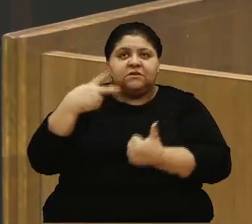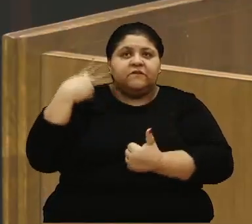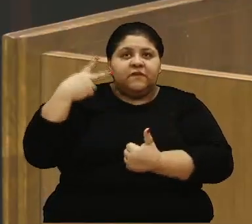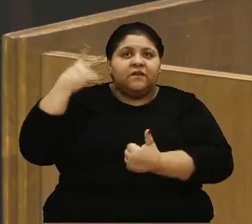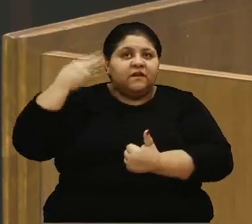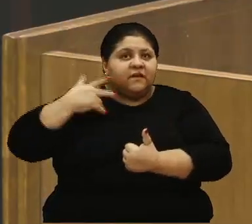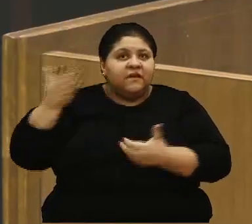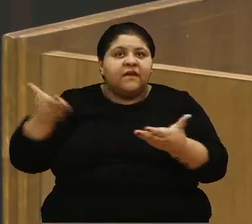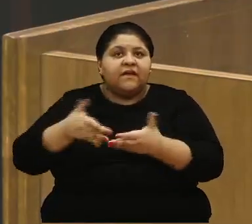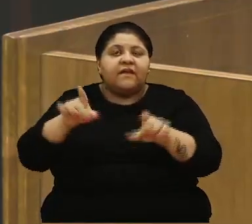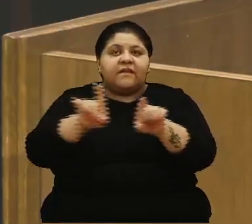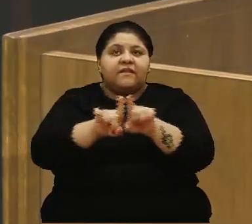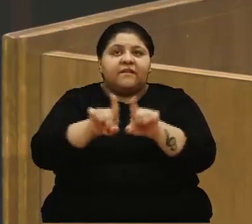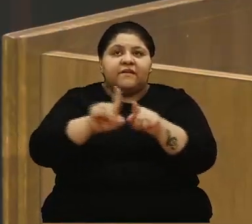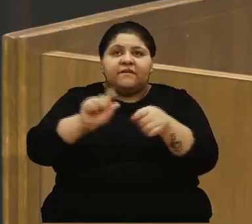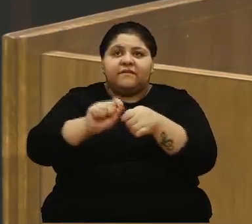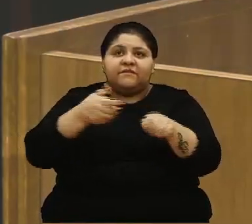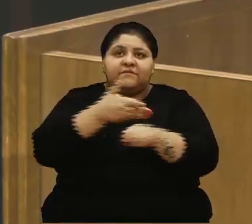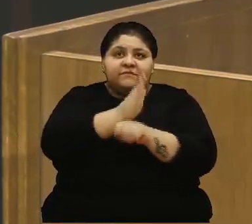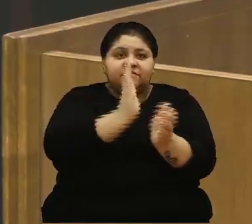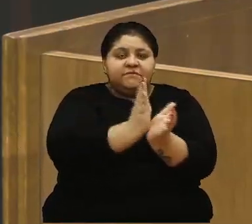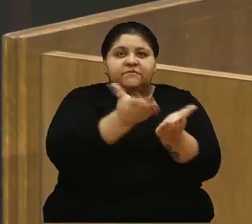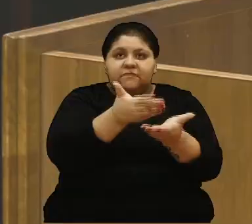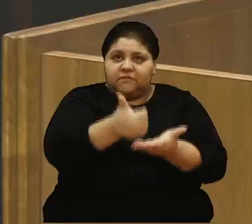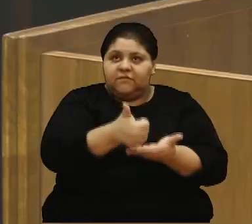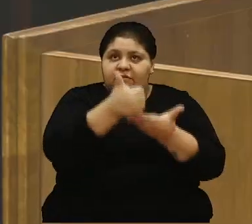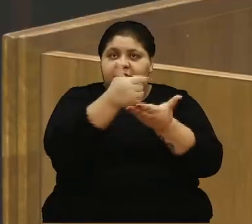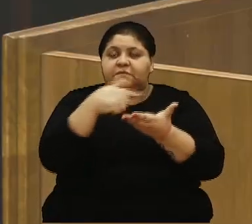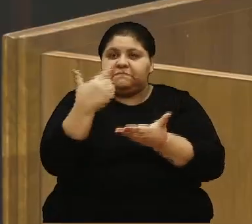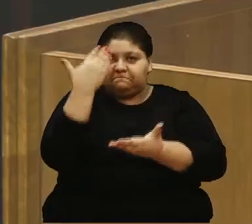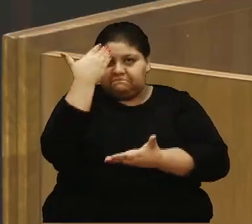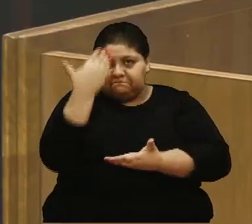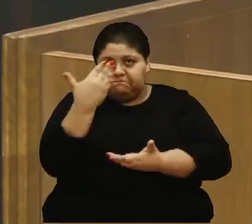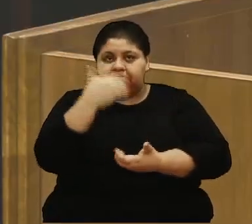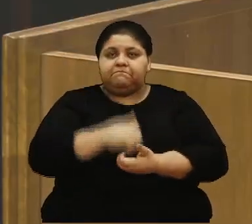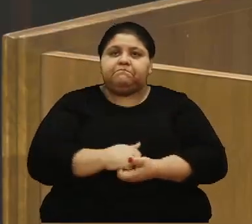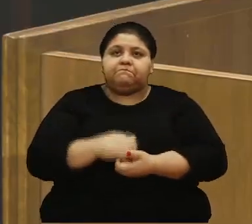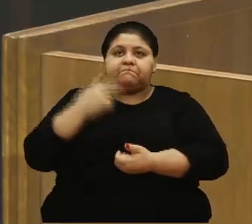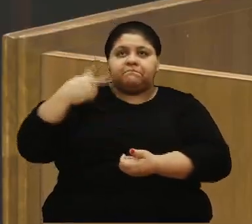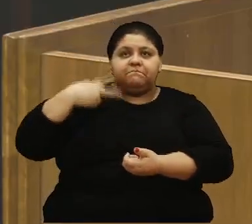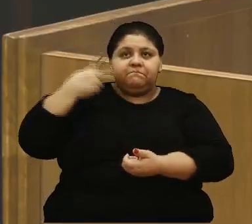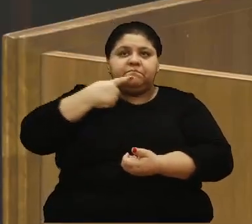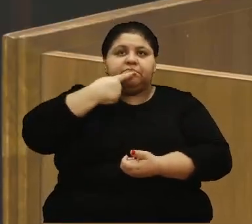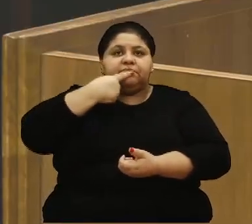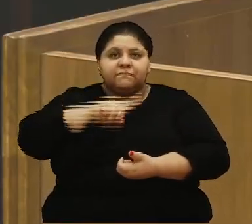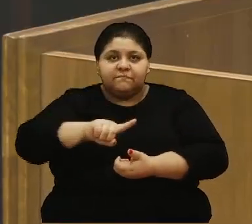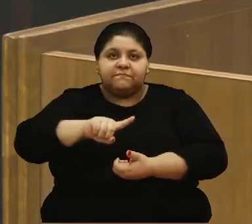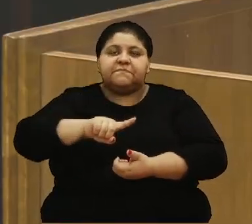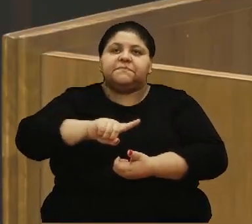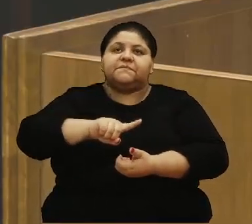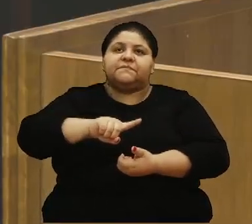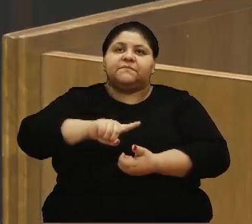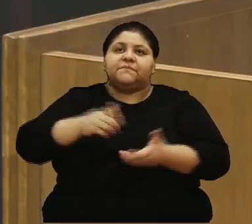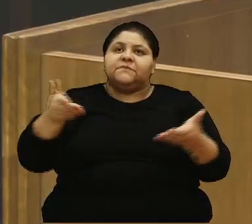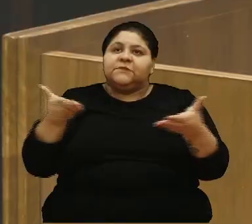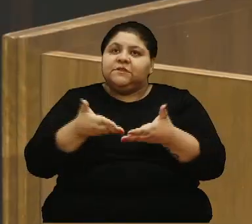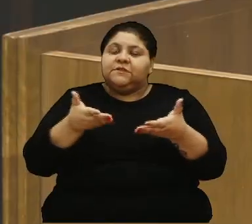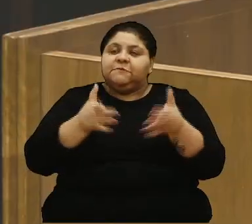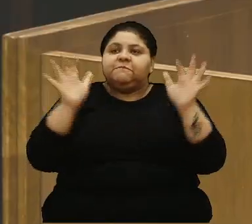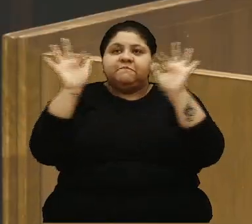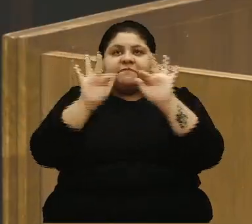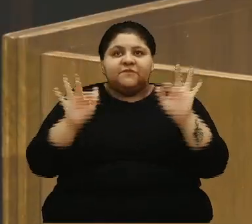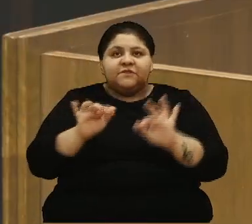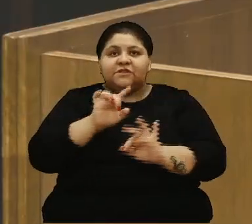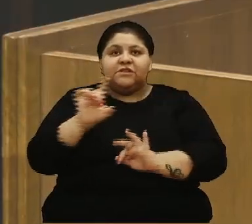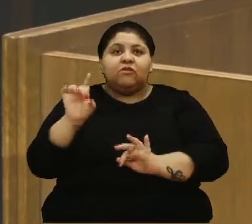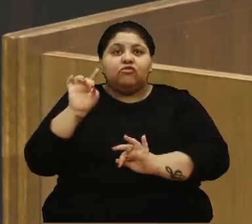agora também faz parte da frente parlamentar, então muito obrigada. Ao vereador Caleb Garbim, me deixou extremamente feliz, porque não